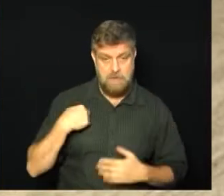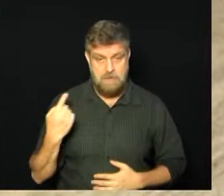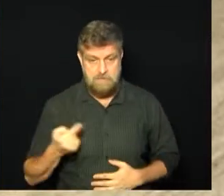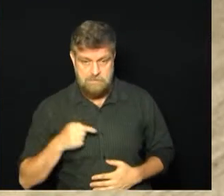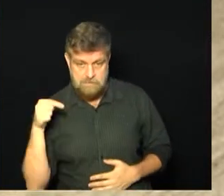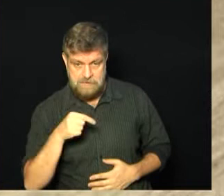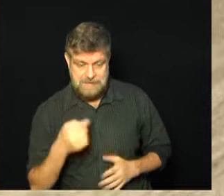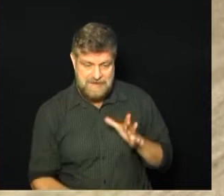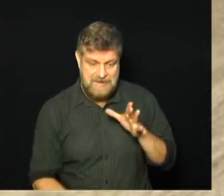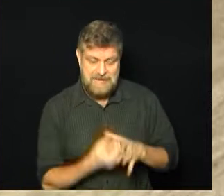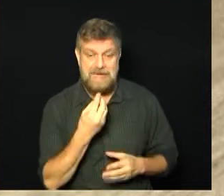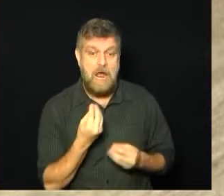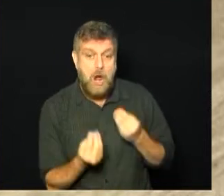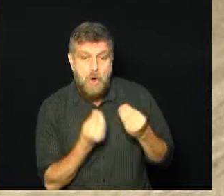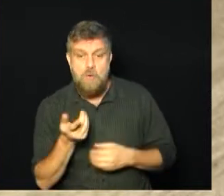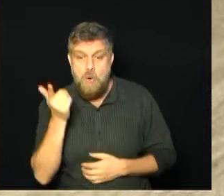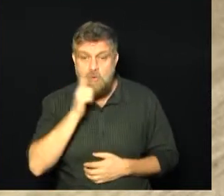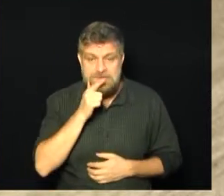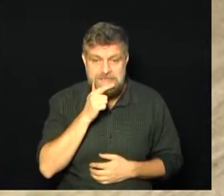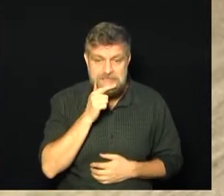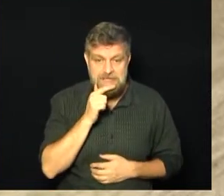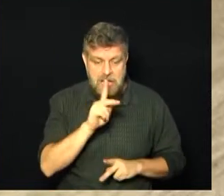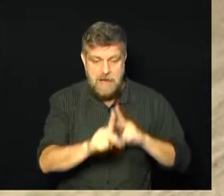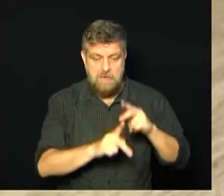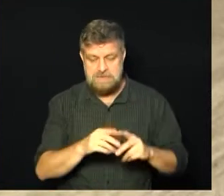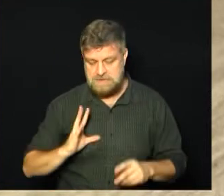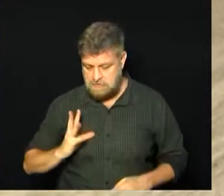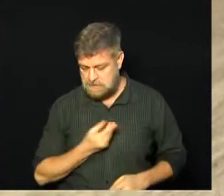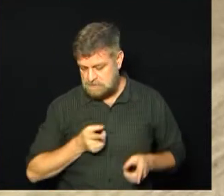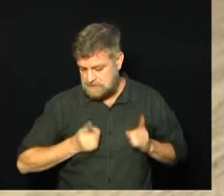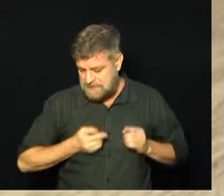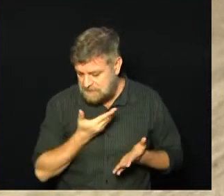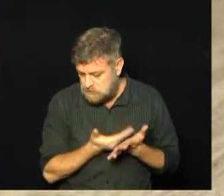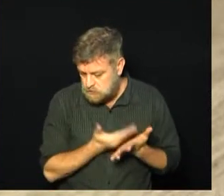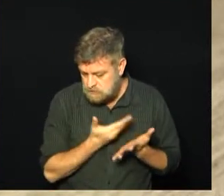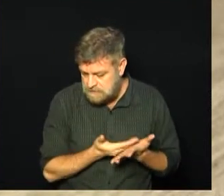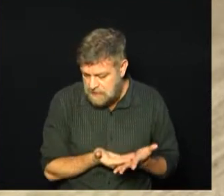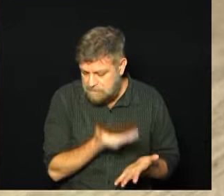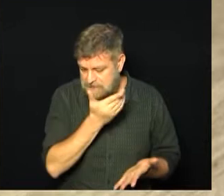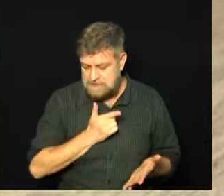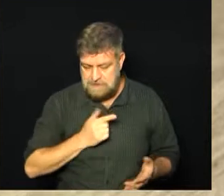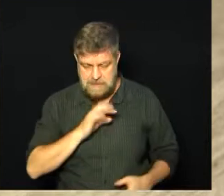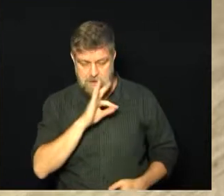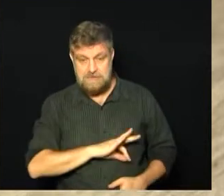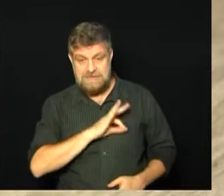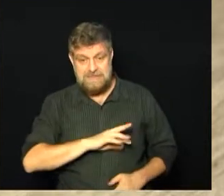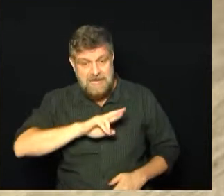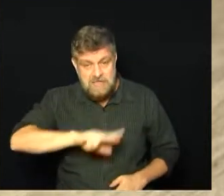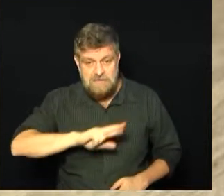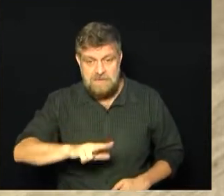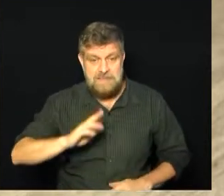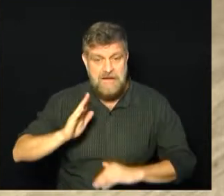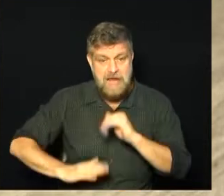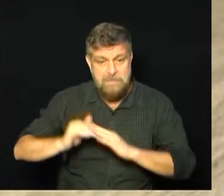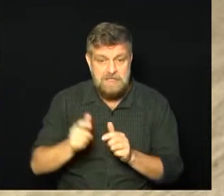de um fundo para que a gente consiga aumentar a escolaridade da população T e também dar um sustento que seja diferente da prática que é a